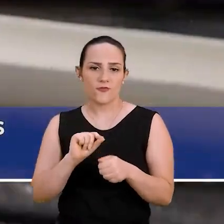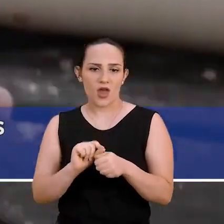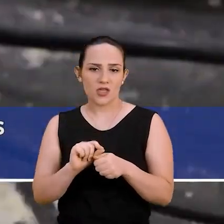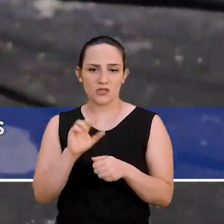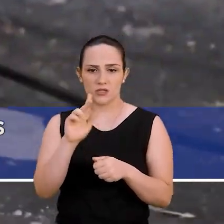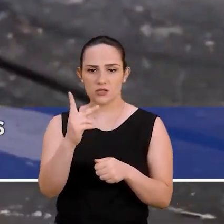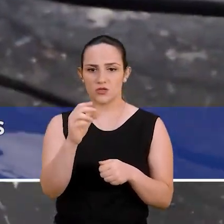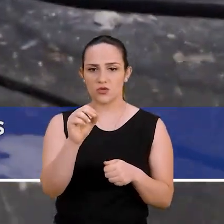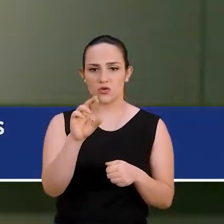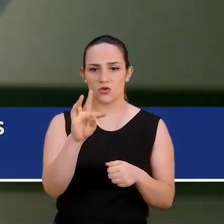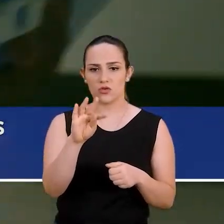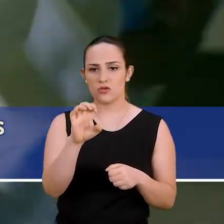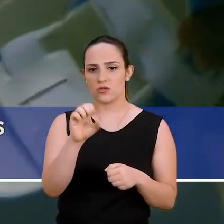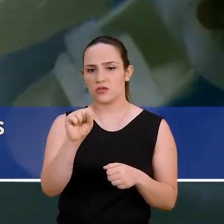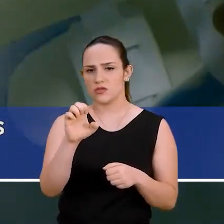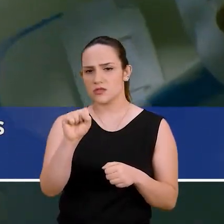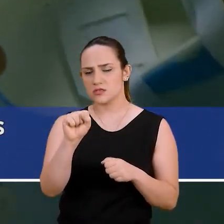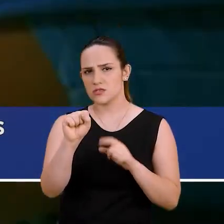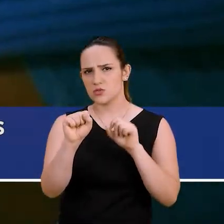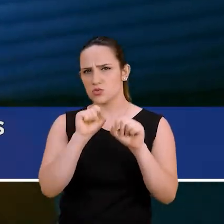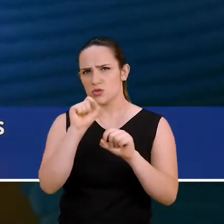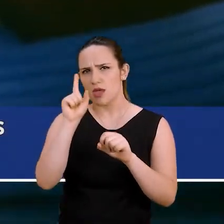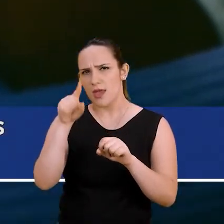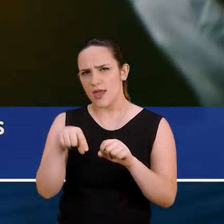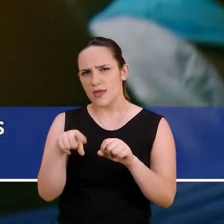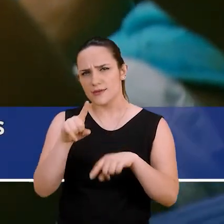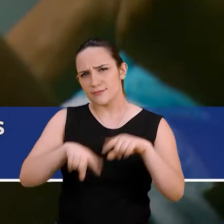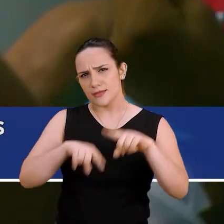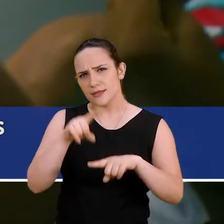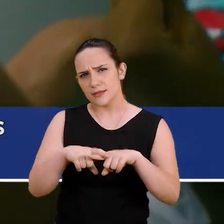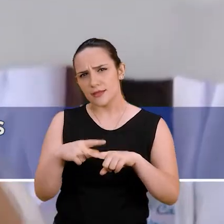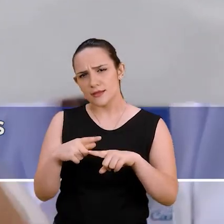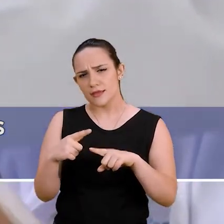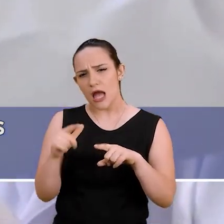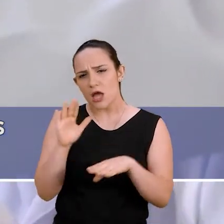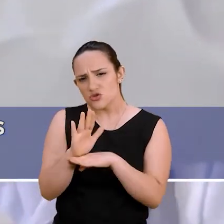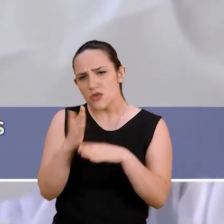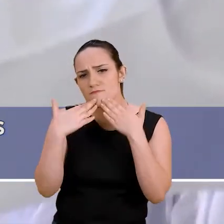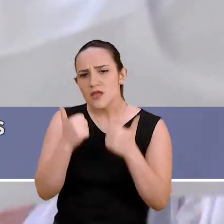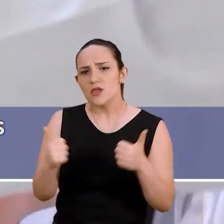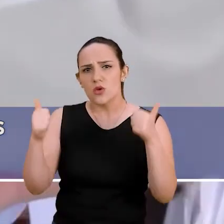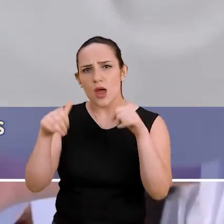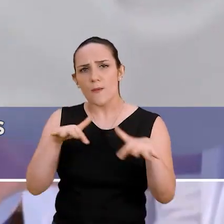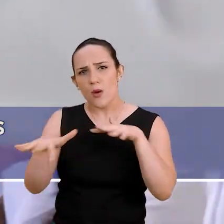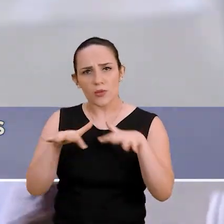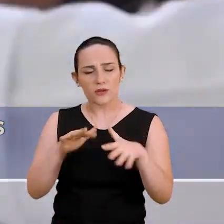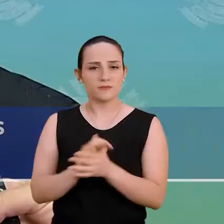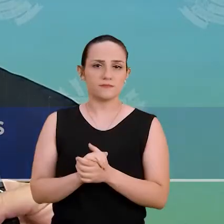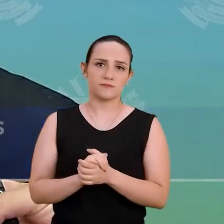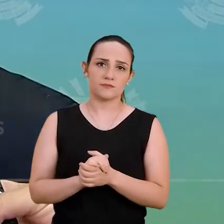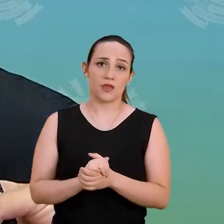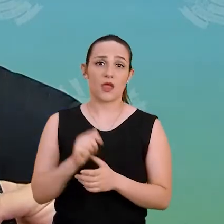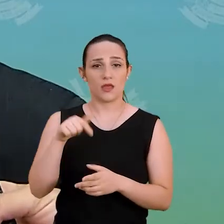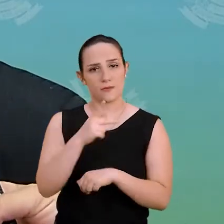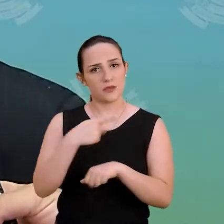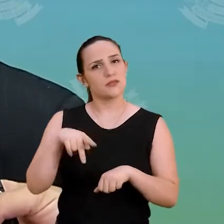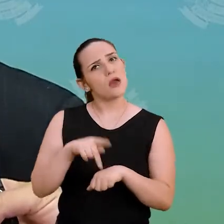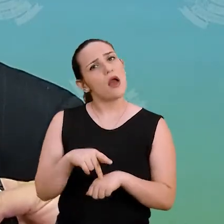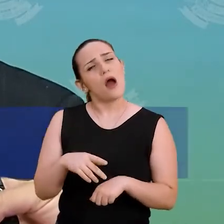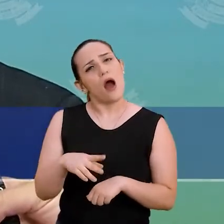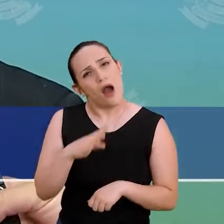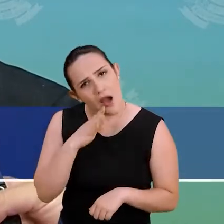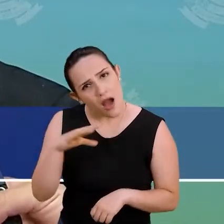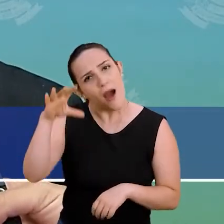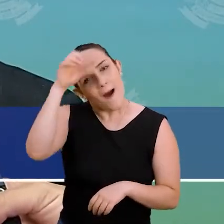construir órteses, que são dispositivos que ajudam as pessoas a melhorar sua mobilidade. No nosso país agora eles